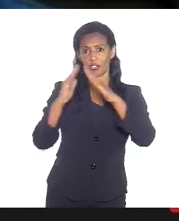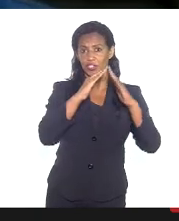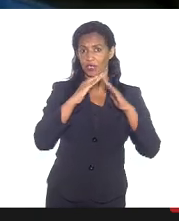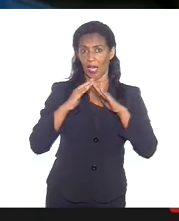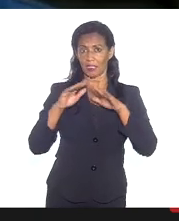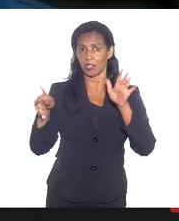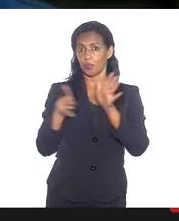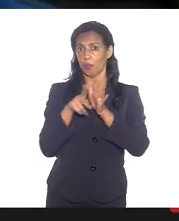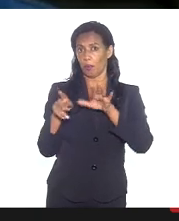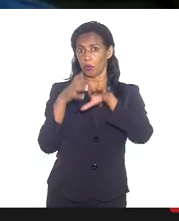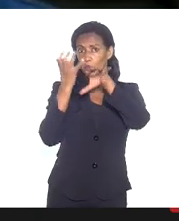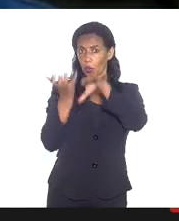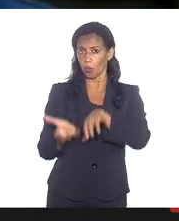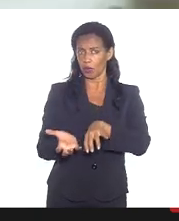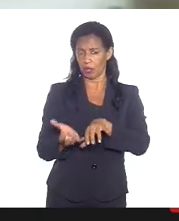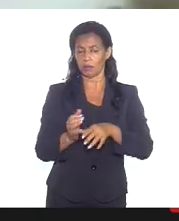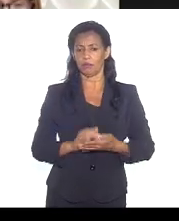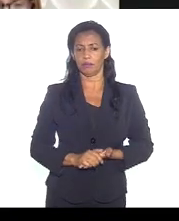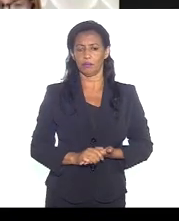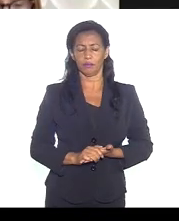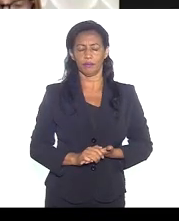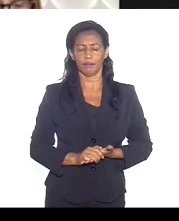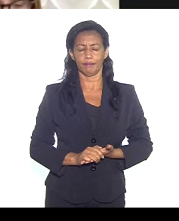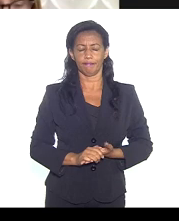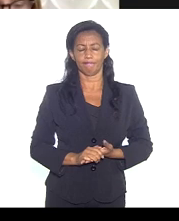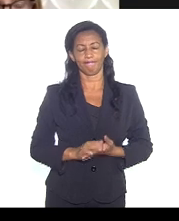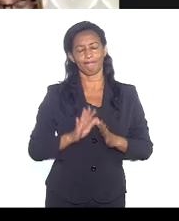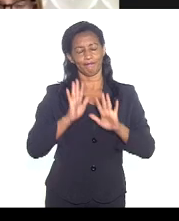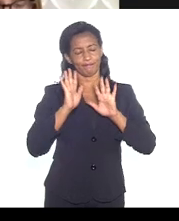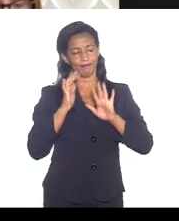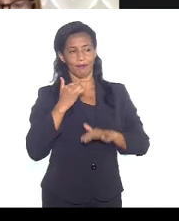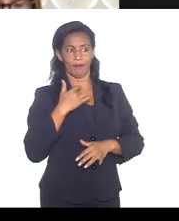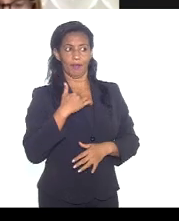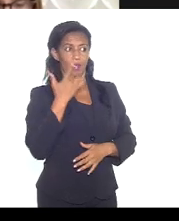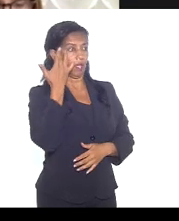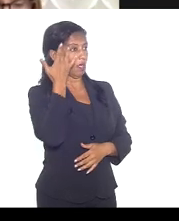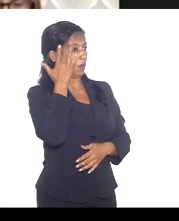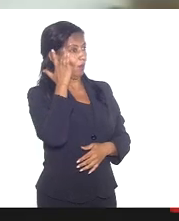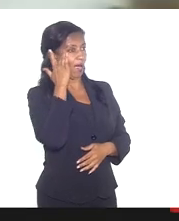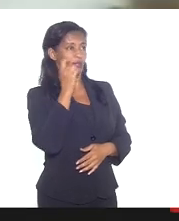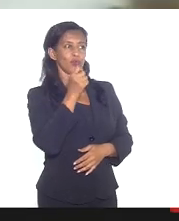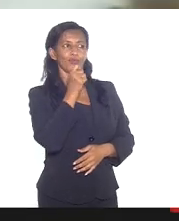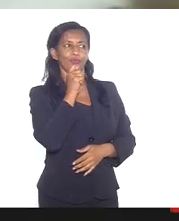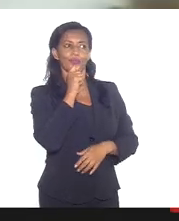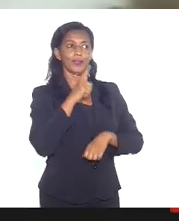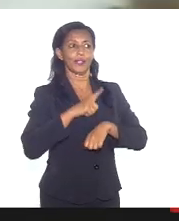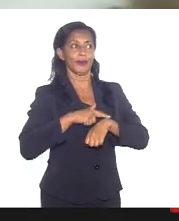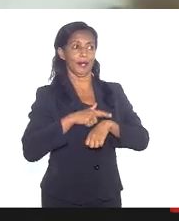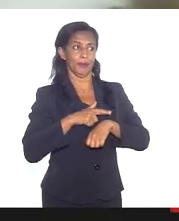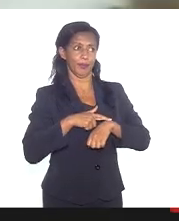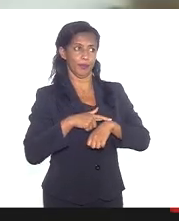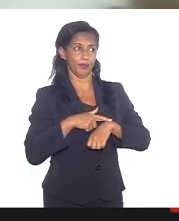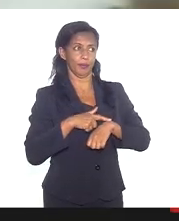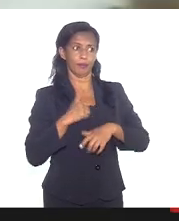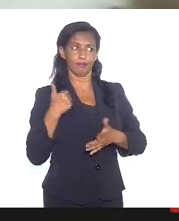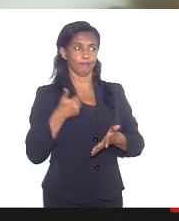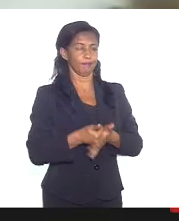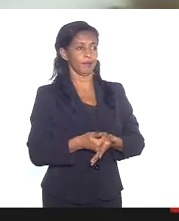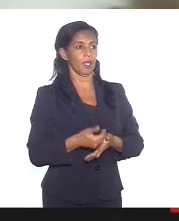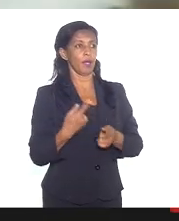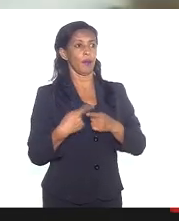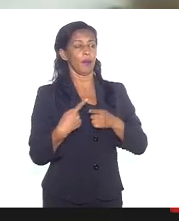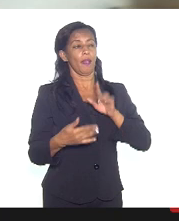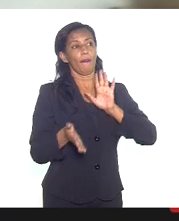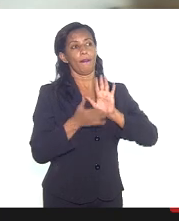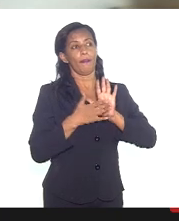Congresso. Doutor Leiva, eu só acho que não há mais tempo hábil, né? Porque a proposta